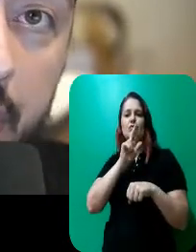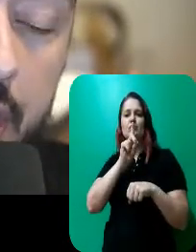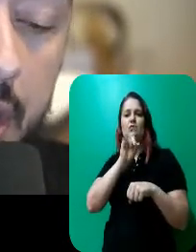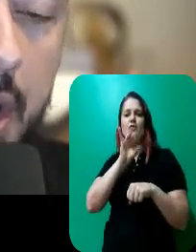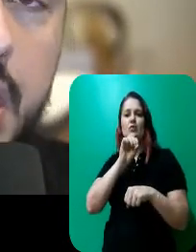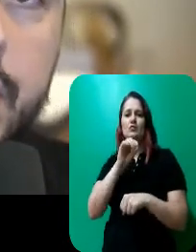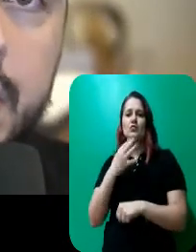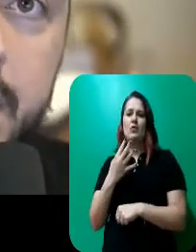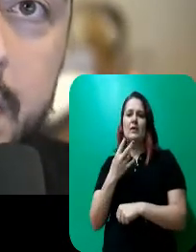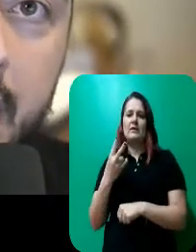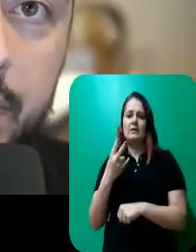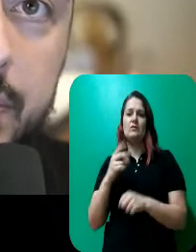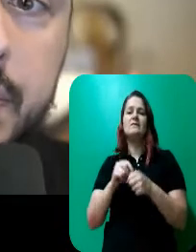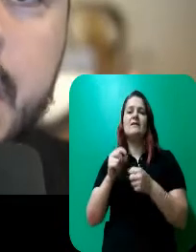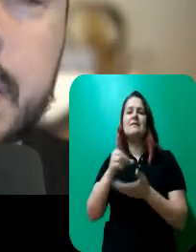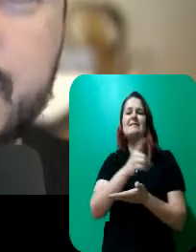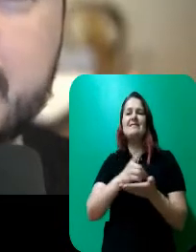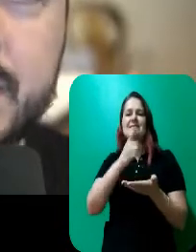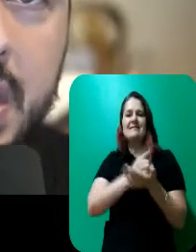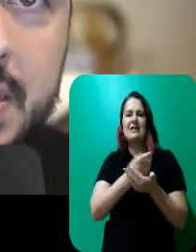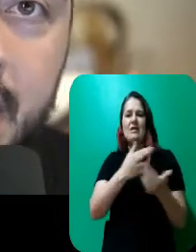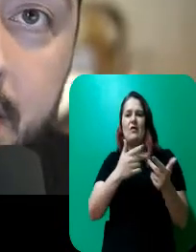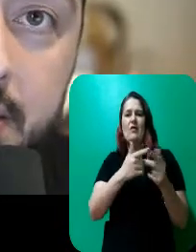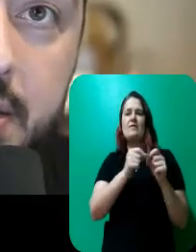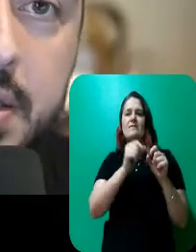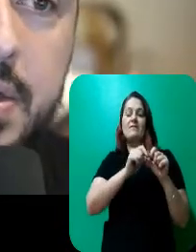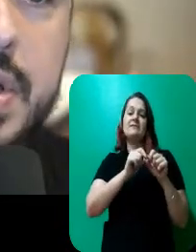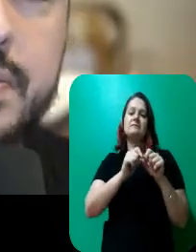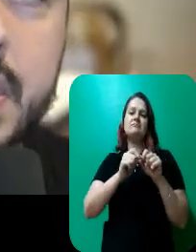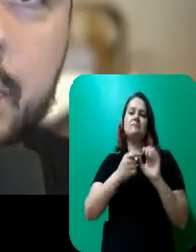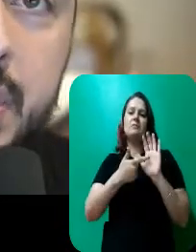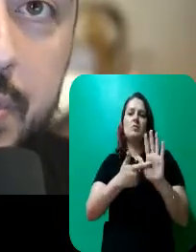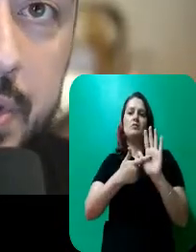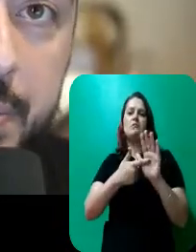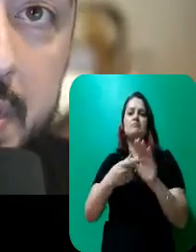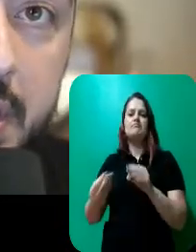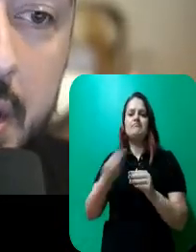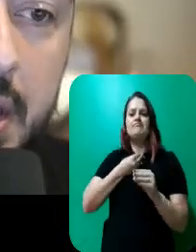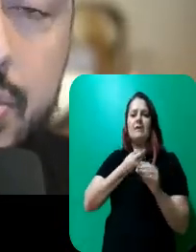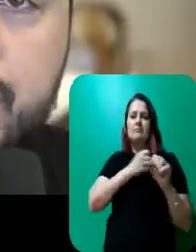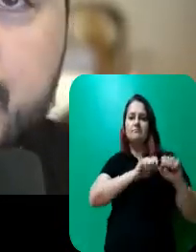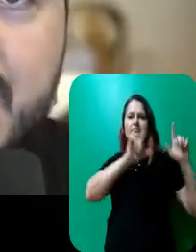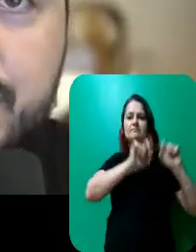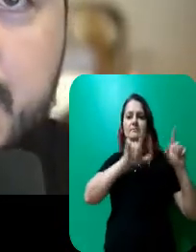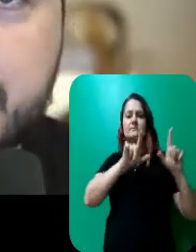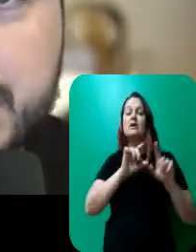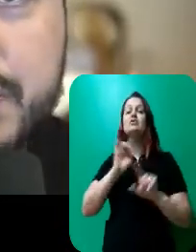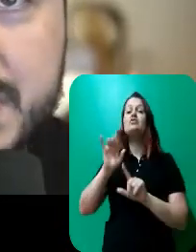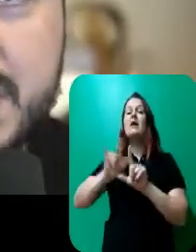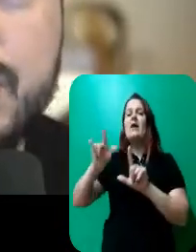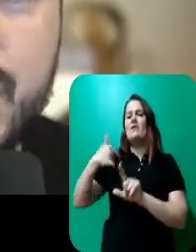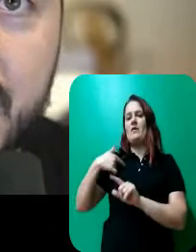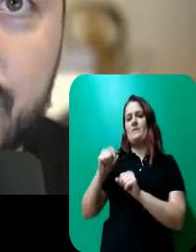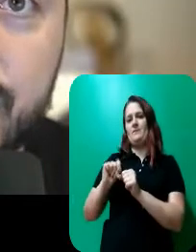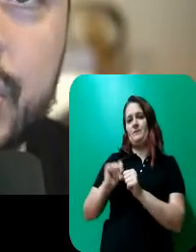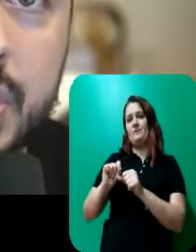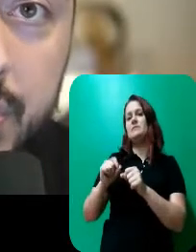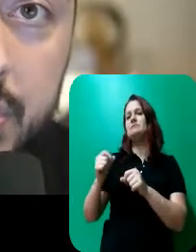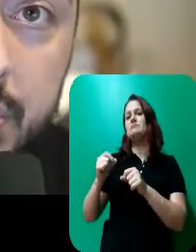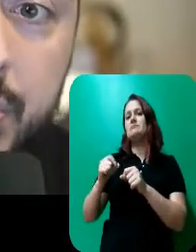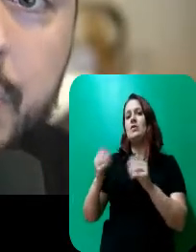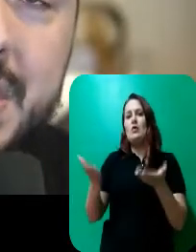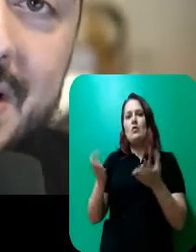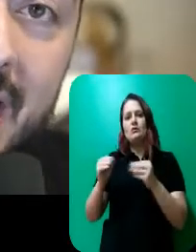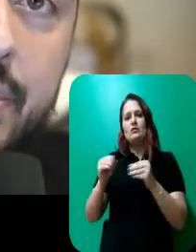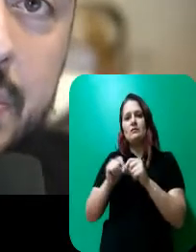Guilherme Og e o Ulisses Sato. São eles que fizeram as artes, são eles que fizeram muita coisa que eu apresentei aqui, só os gráficos que não, porque eu fiz eles correndo hoje à